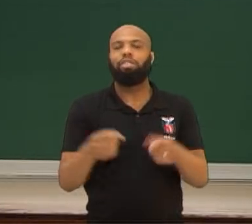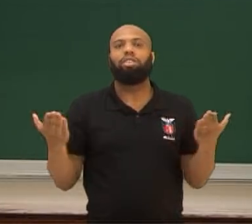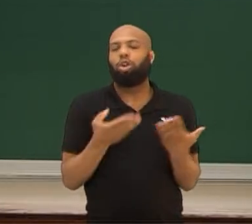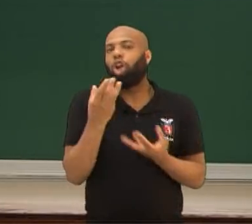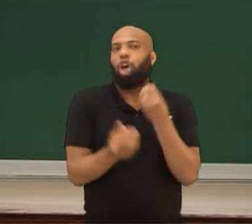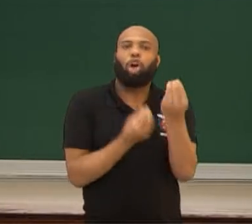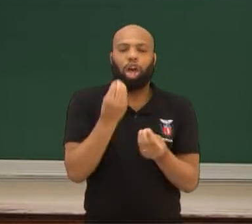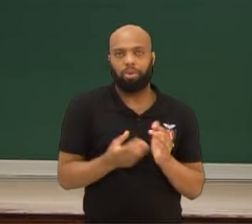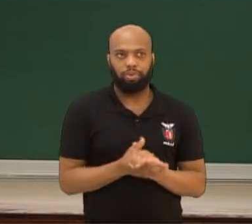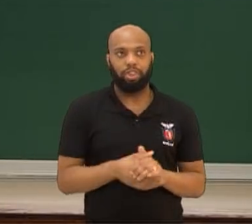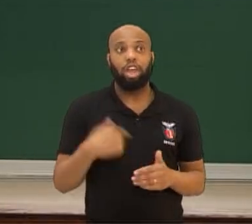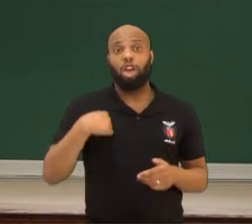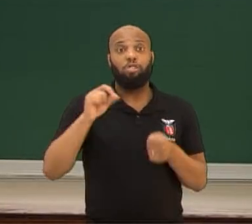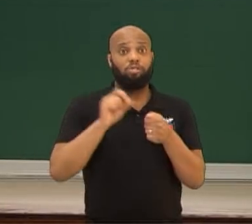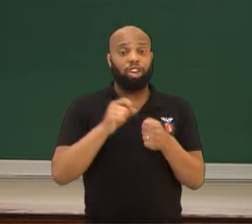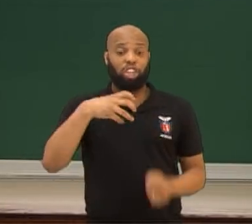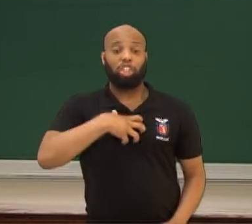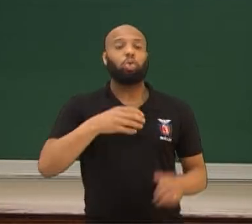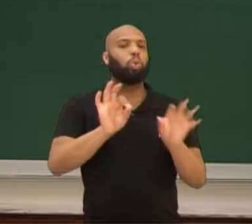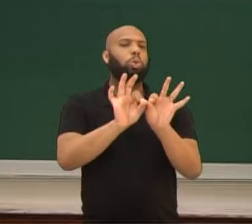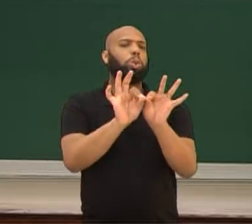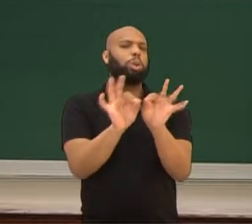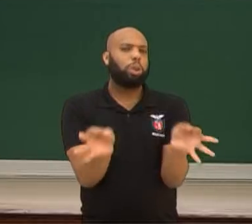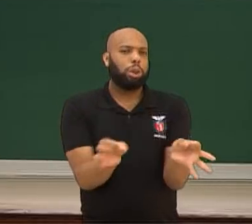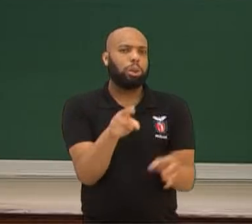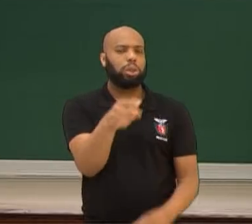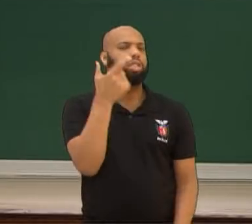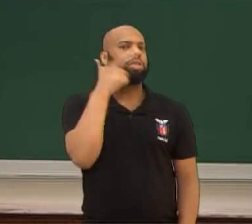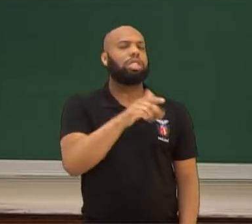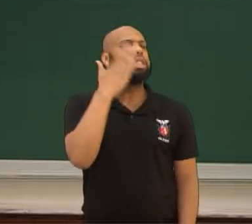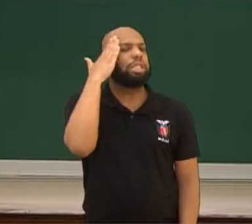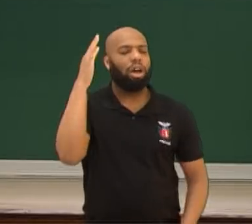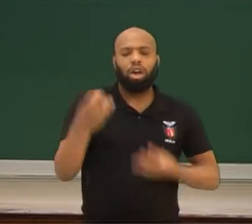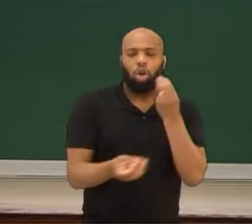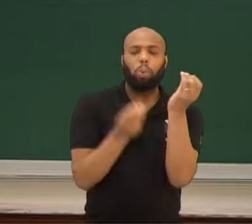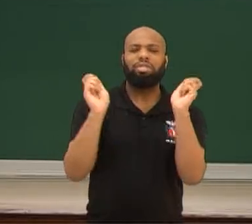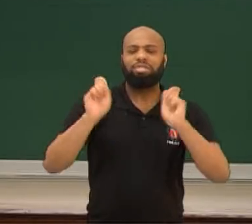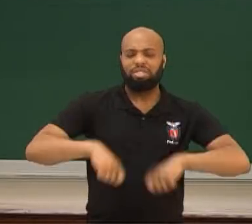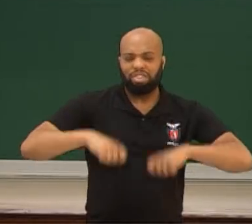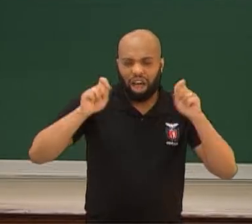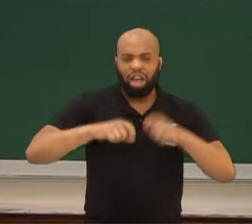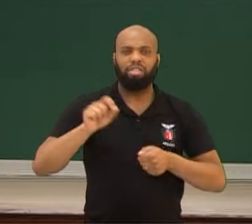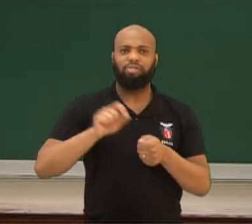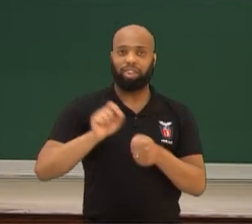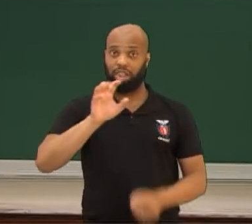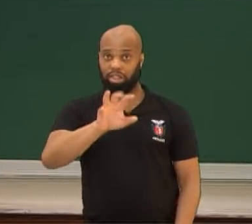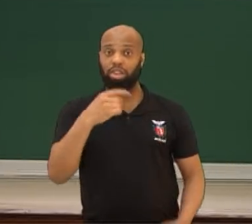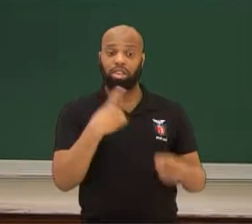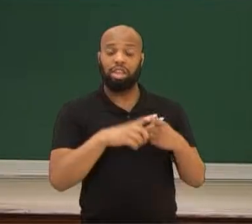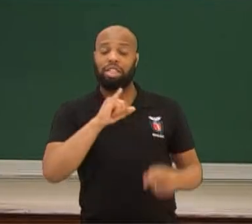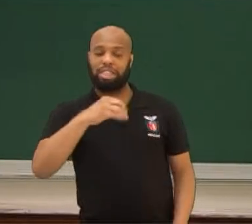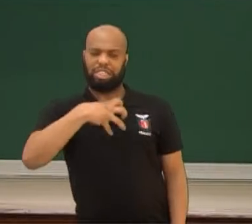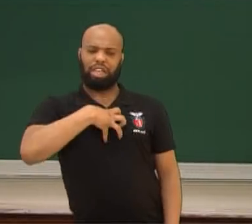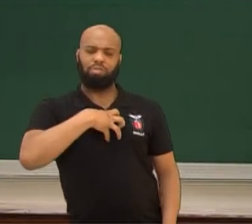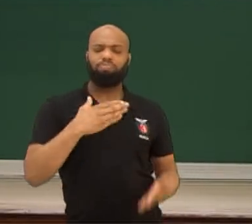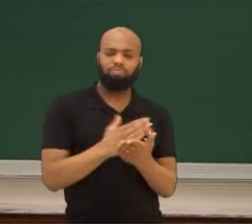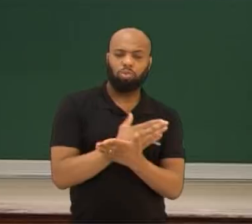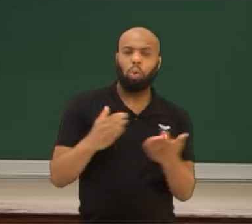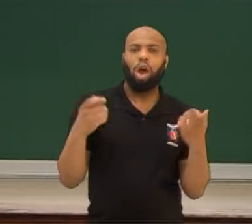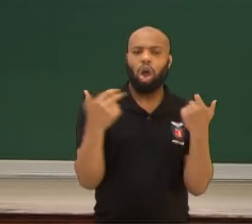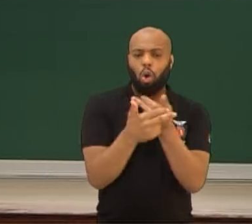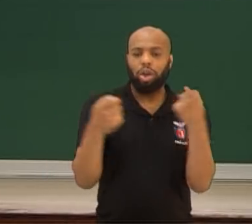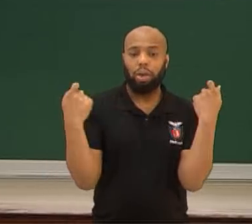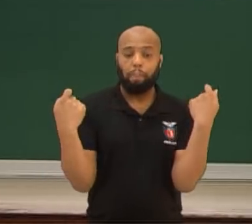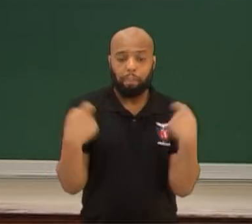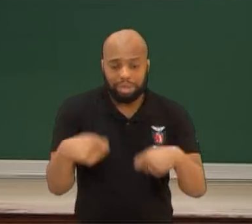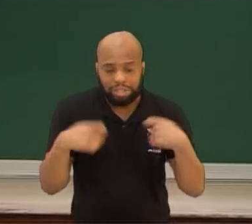Então eu fiz aqui um bem simples, né, só para vocês terem uma noção de como que é possível fazer isso, caso vocês sintam uma necessidade, e às vezes é bom que